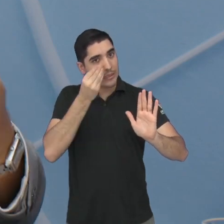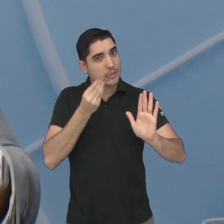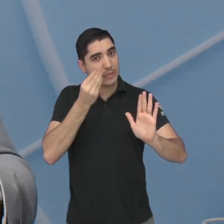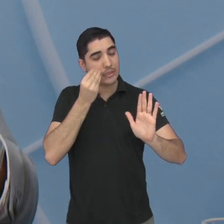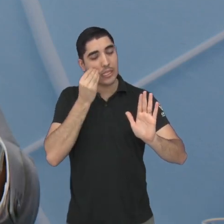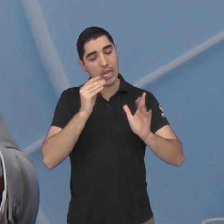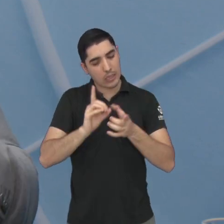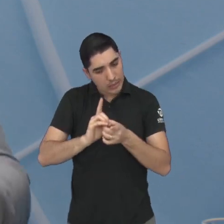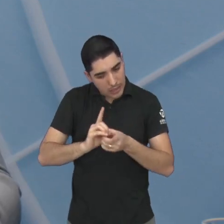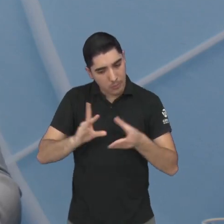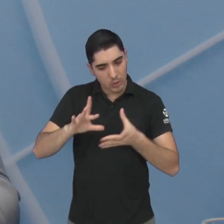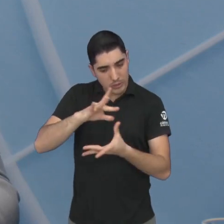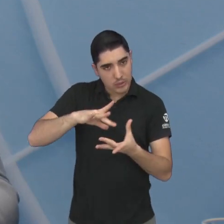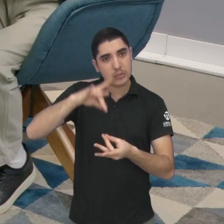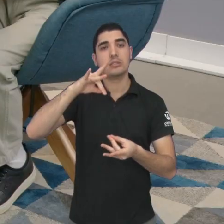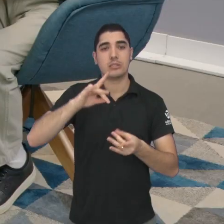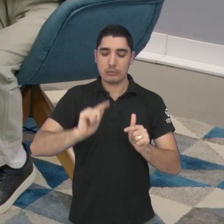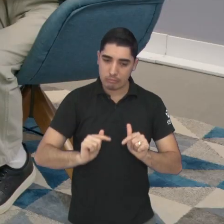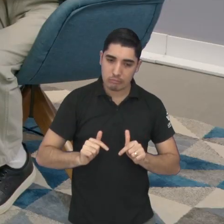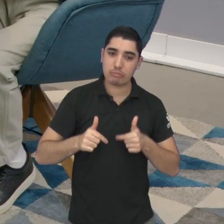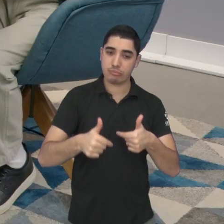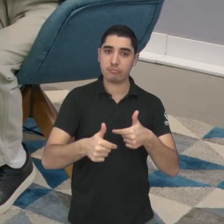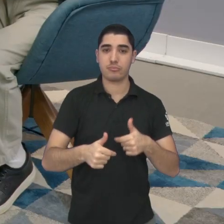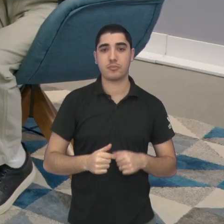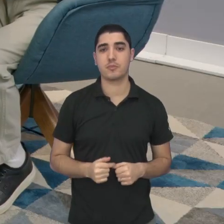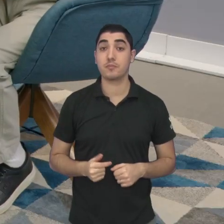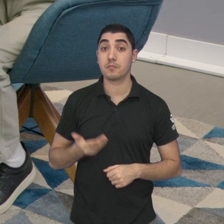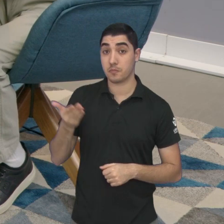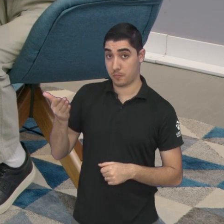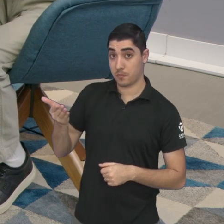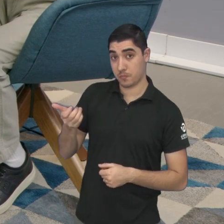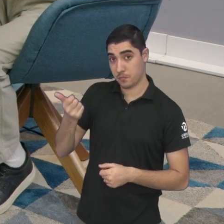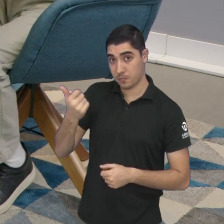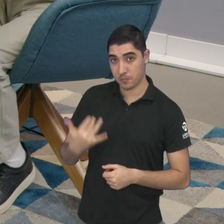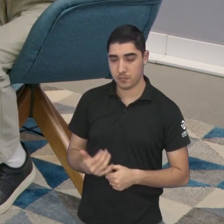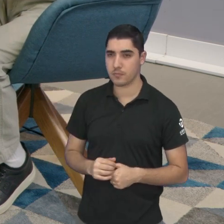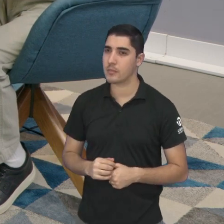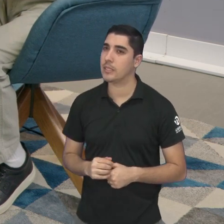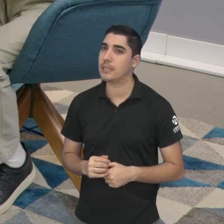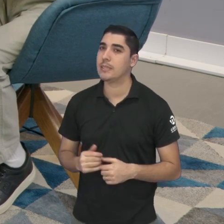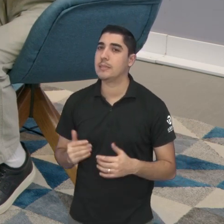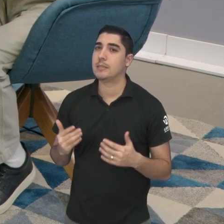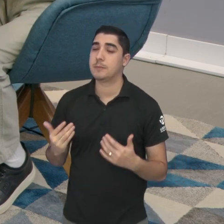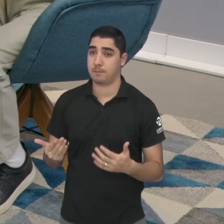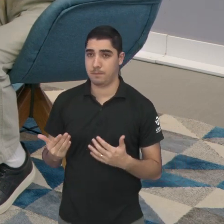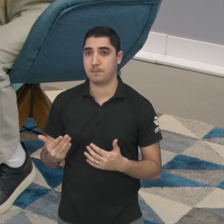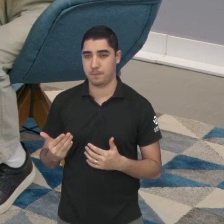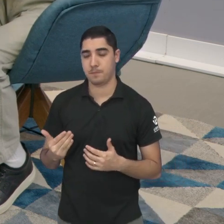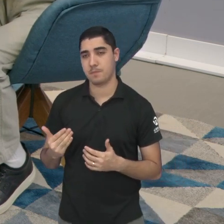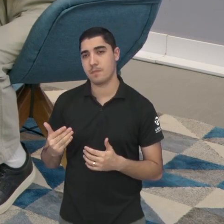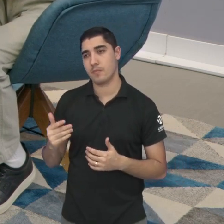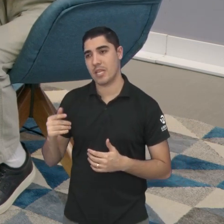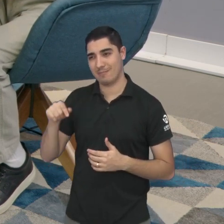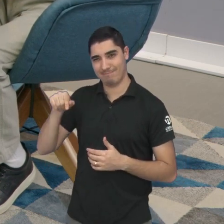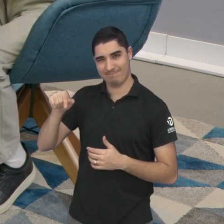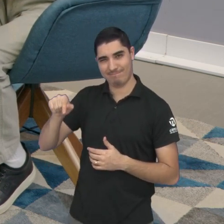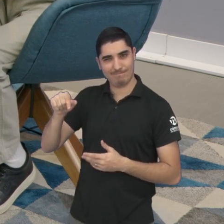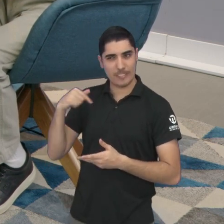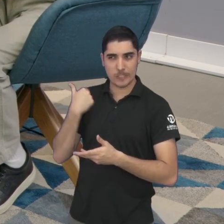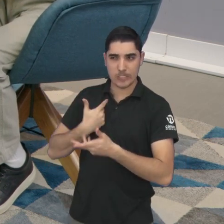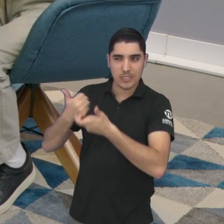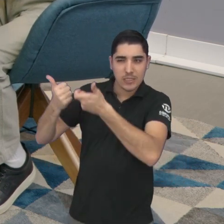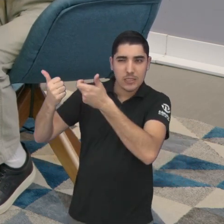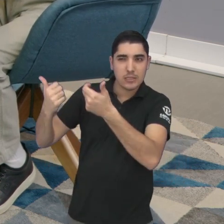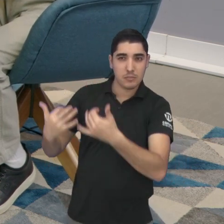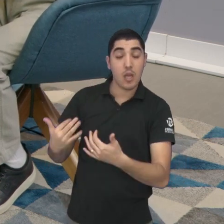é necessário que nós contemplemos isso. Né? Professor? Então, de tudo isso que nós falamos, né, eu